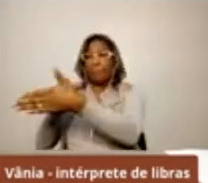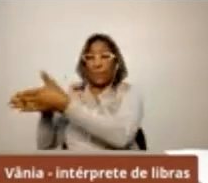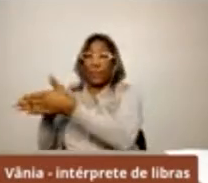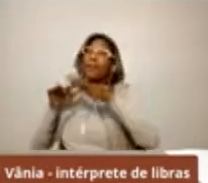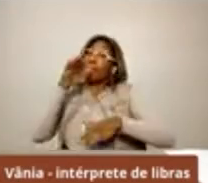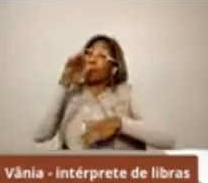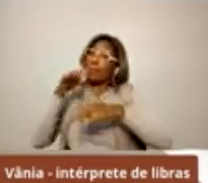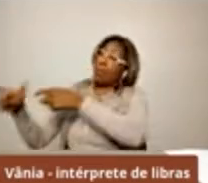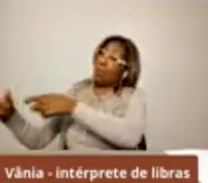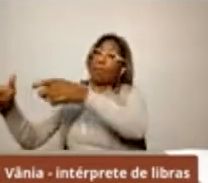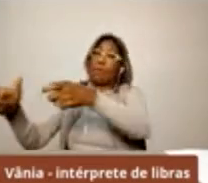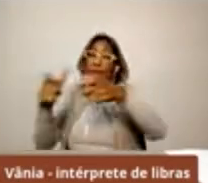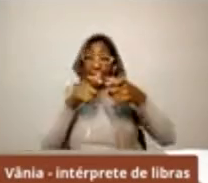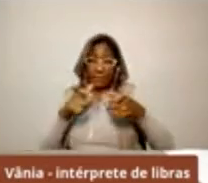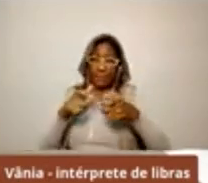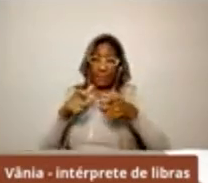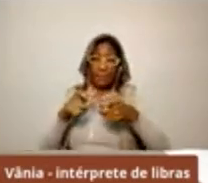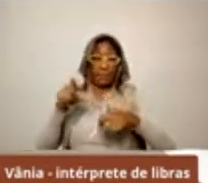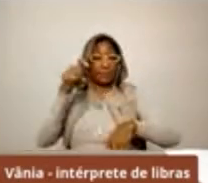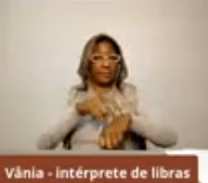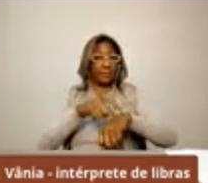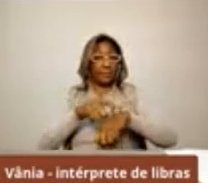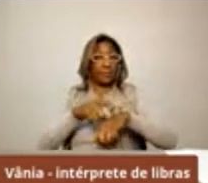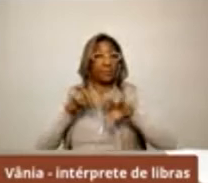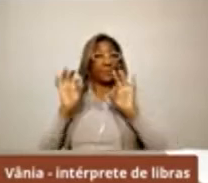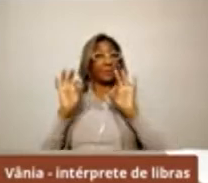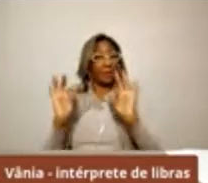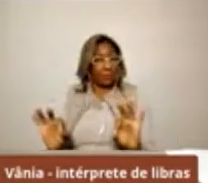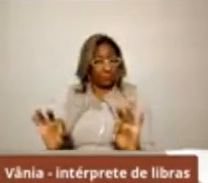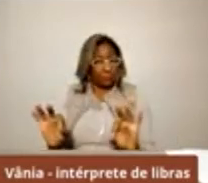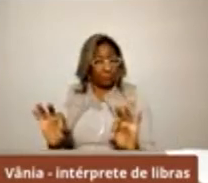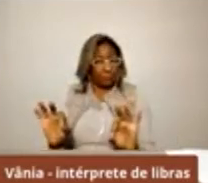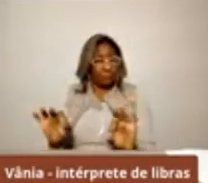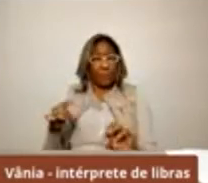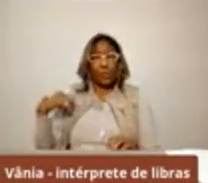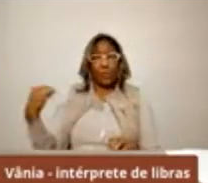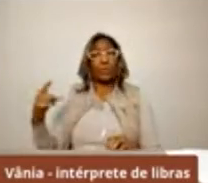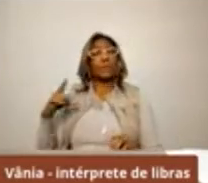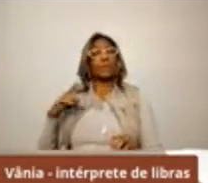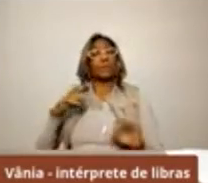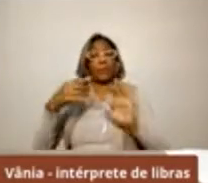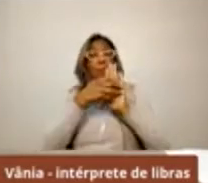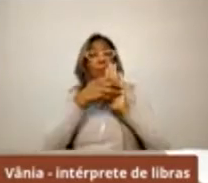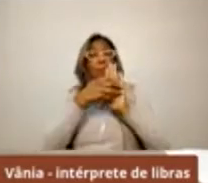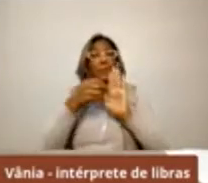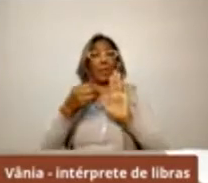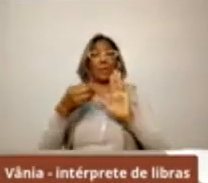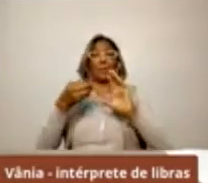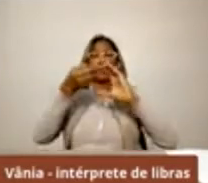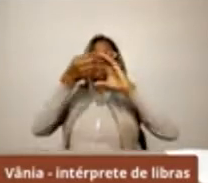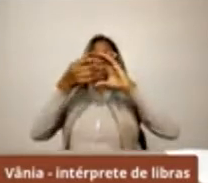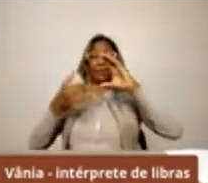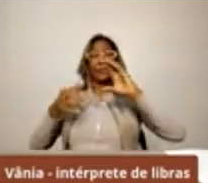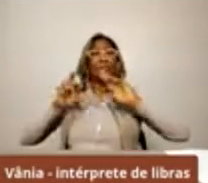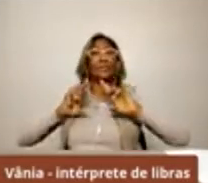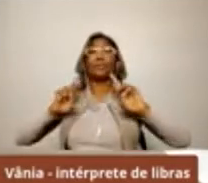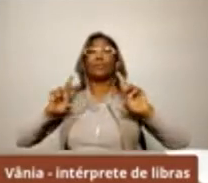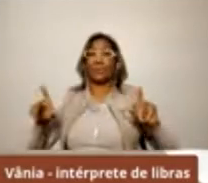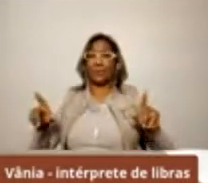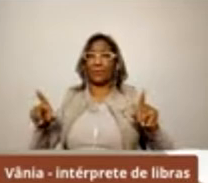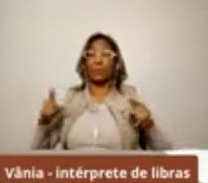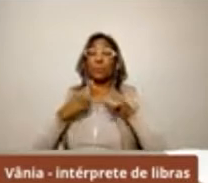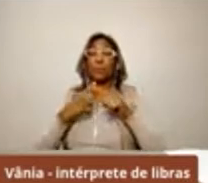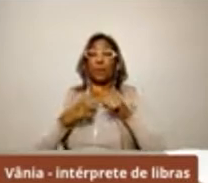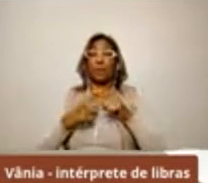sobrecarregar a estrutura de saúde é só uma característica do nosso modelo do distanciamento controllato o modelo que justamente